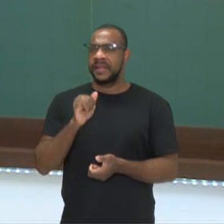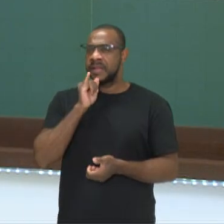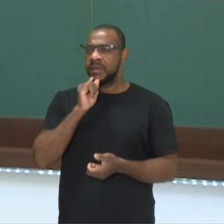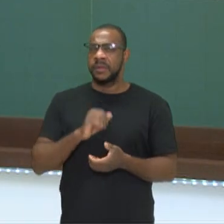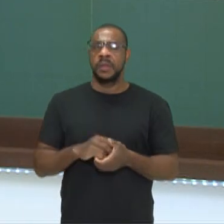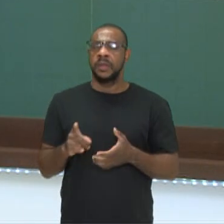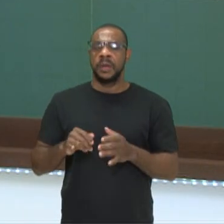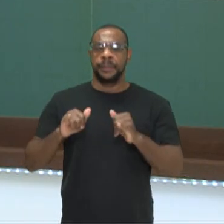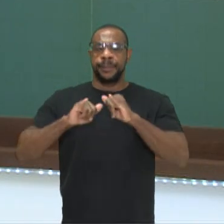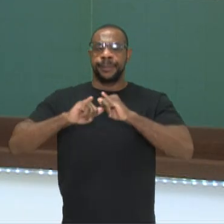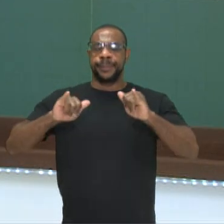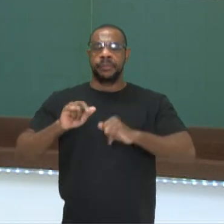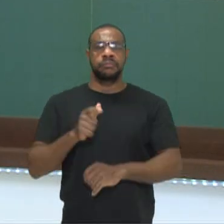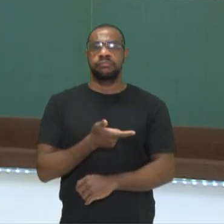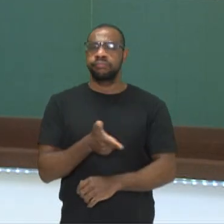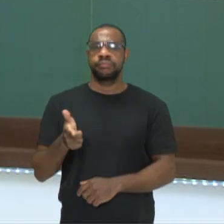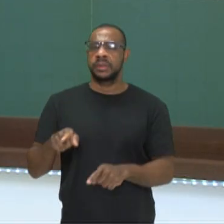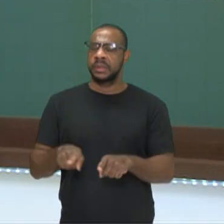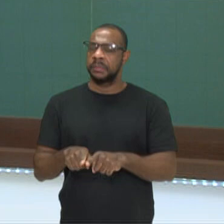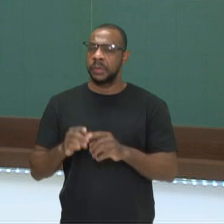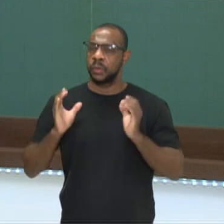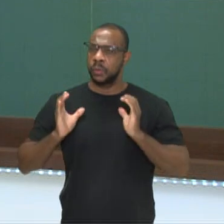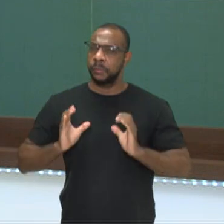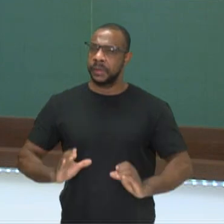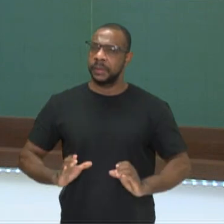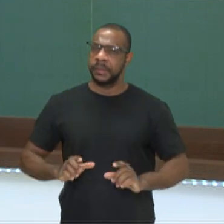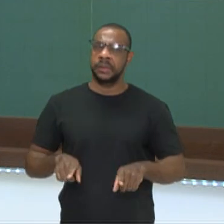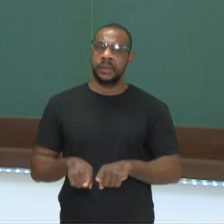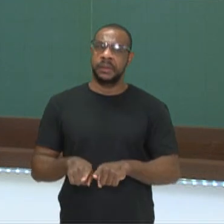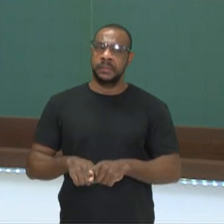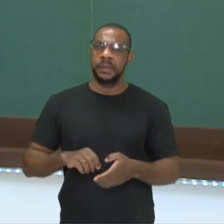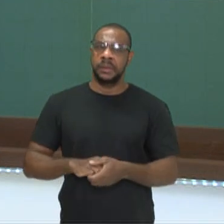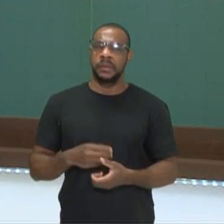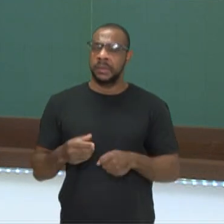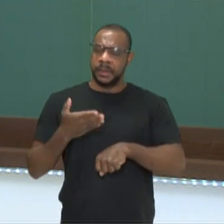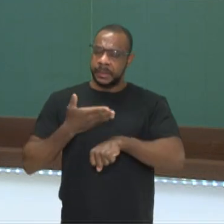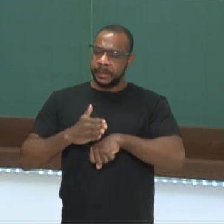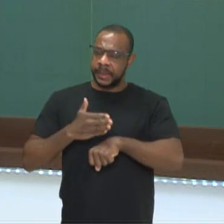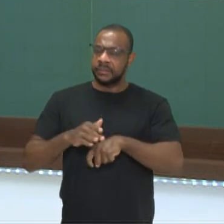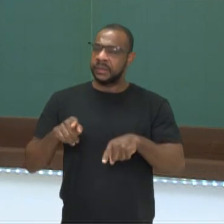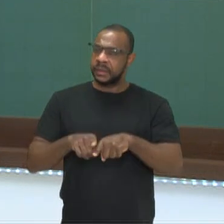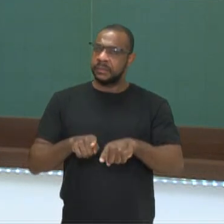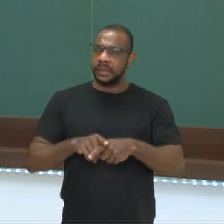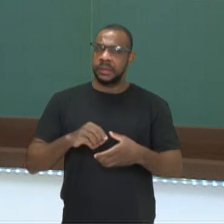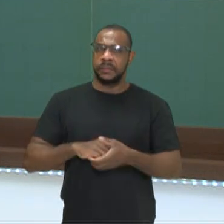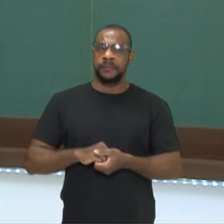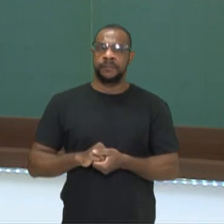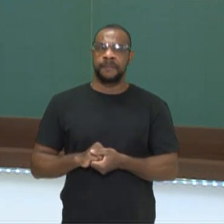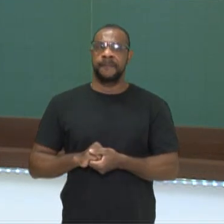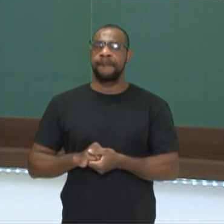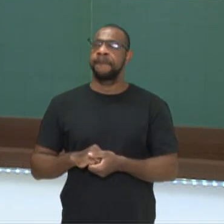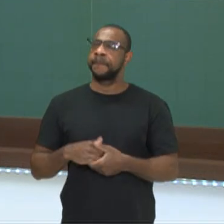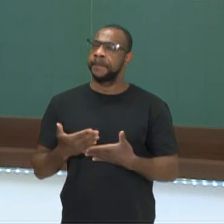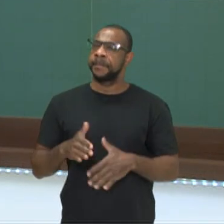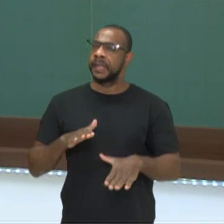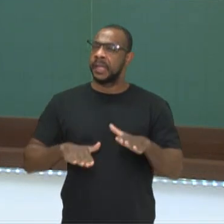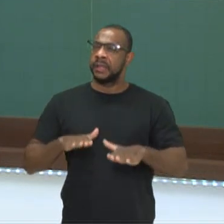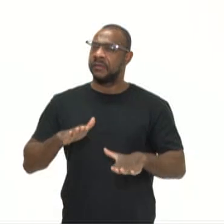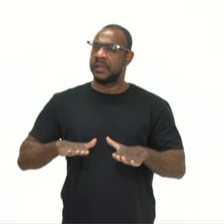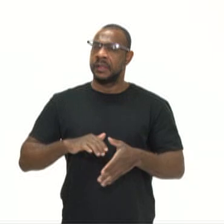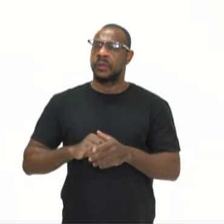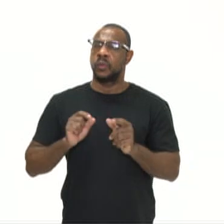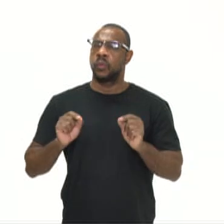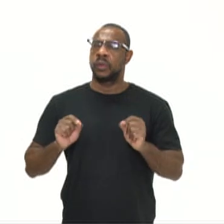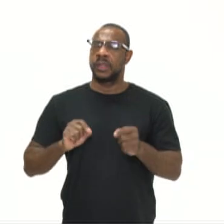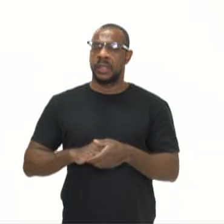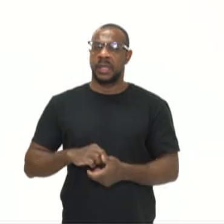discursos, mas também das suas atitudes e das suas práticas. Bem, muitas vezes, infelizmente,